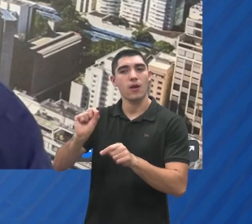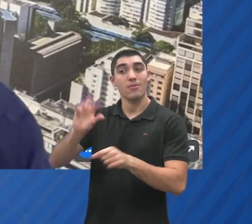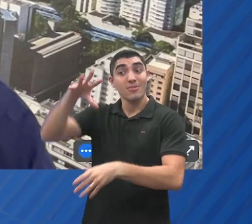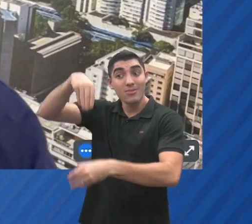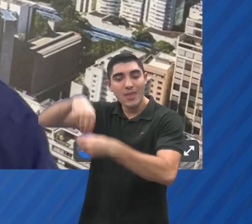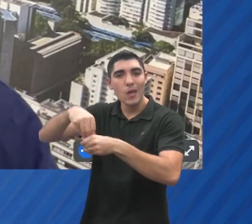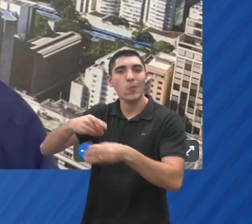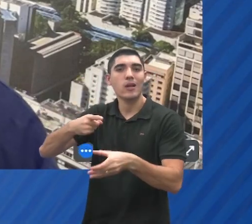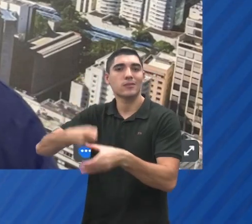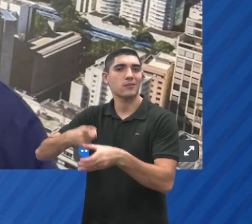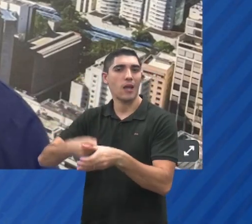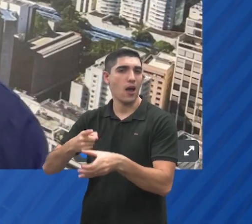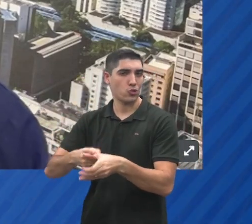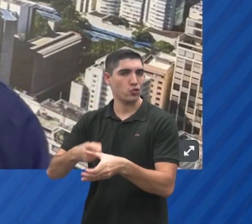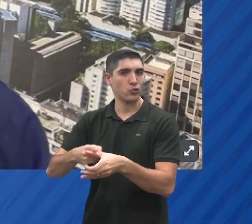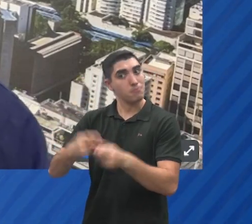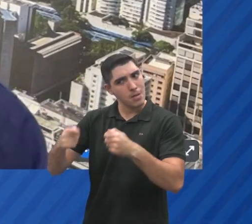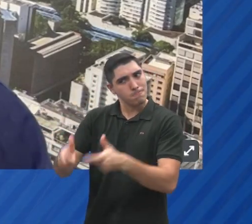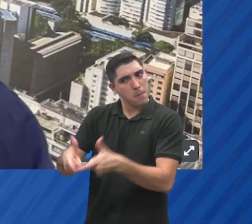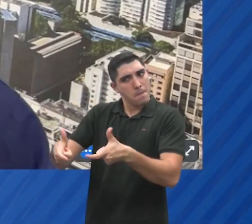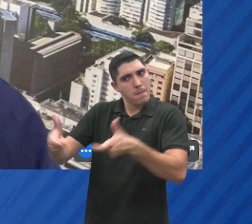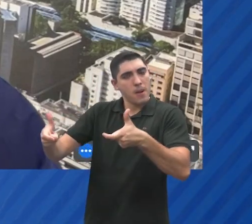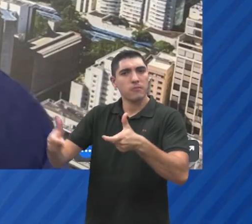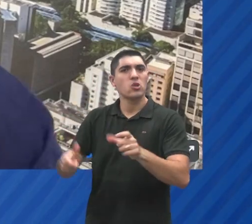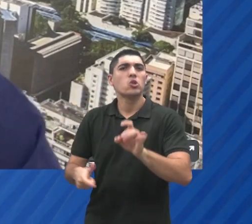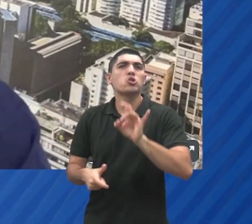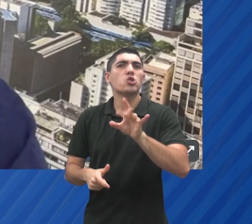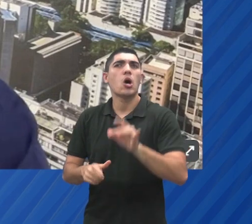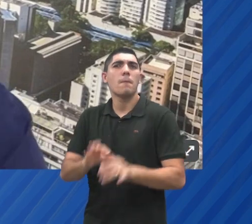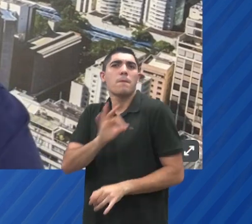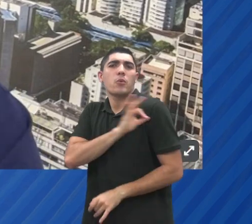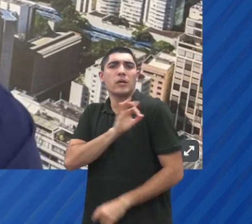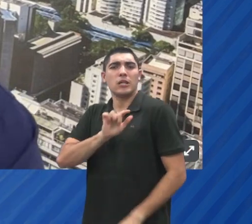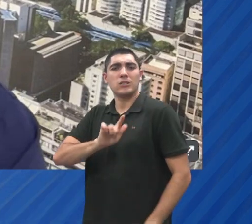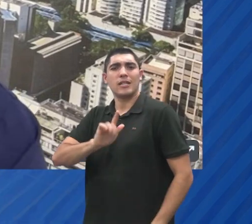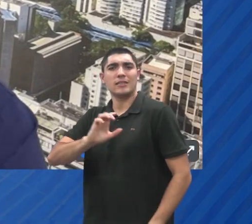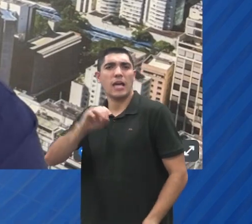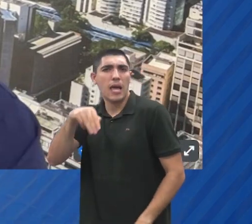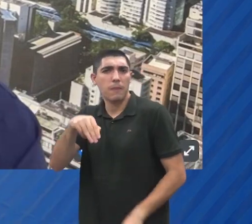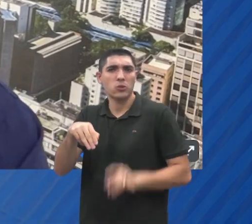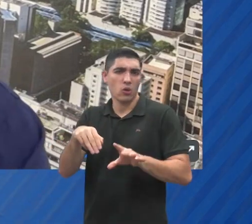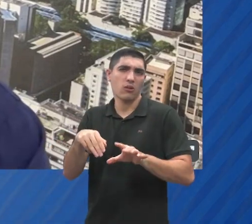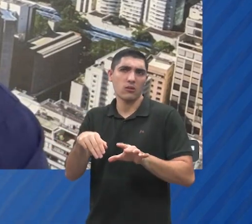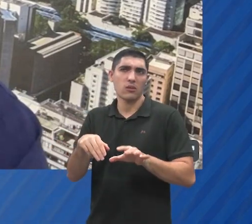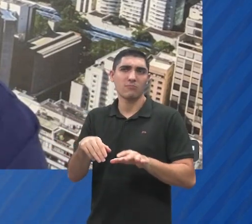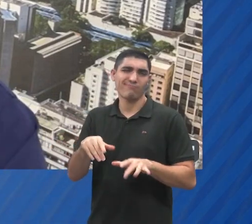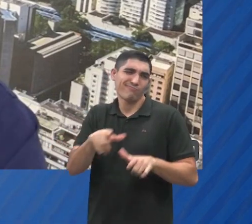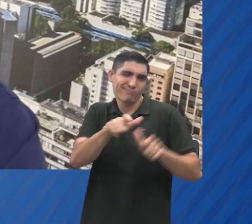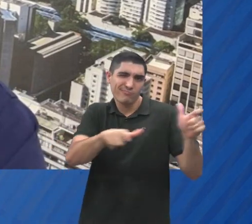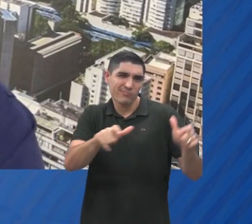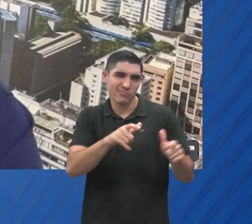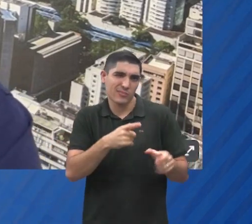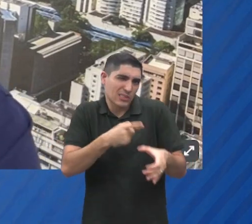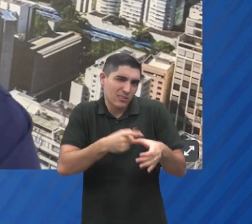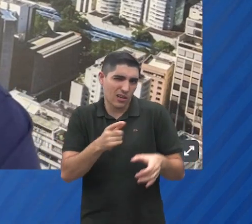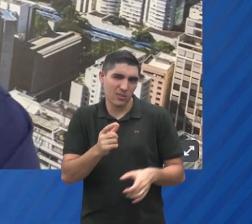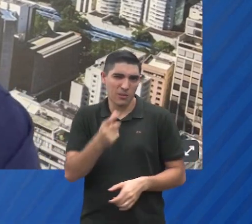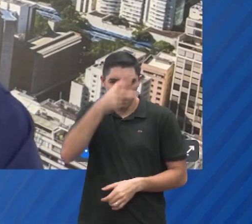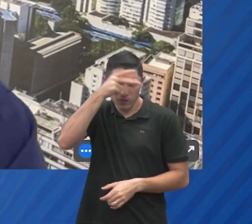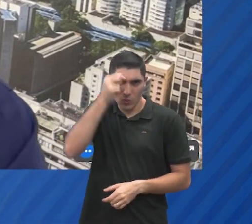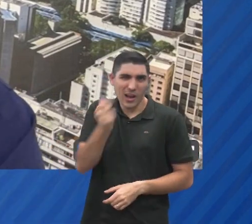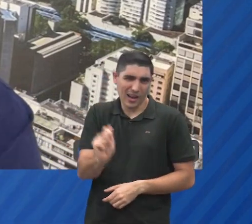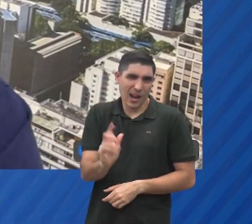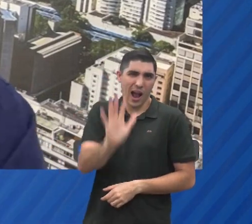que eu chamo municipalizada. Não é dar poder, tornar guardas municipais, ficaria cara para os